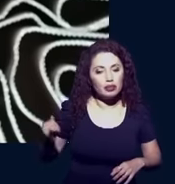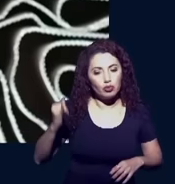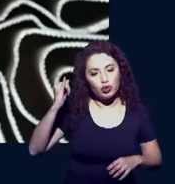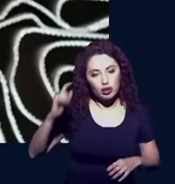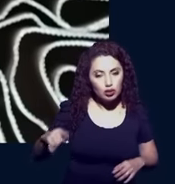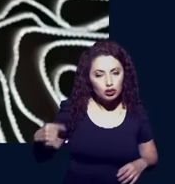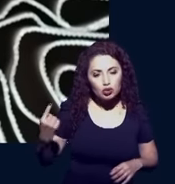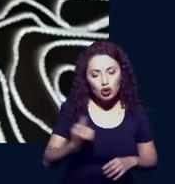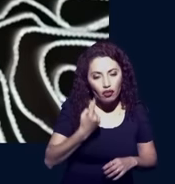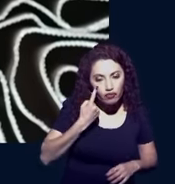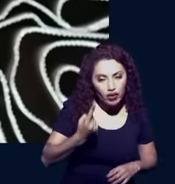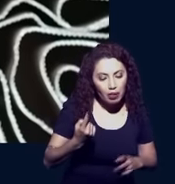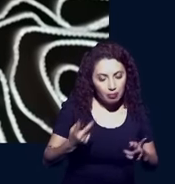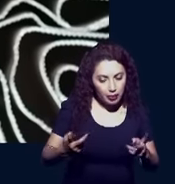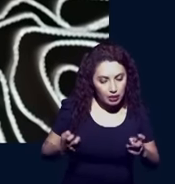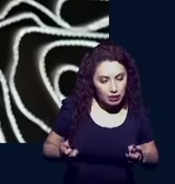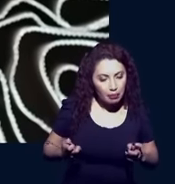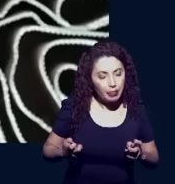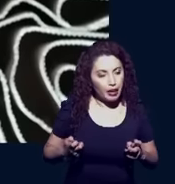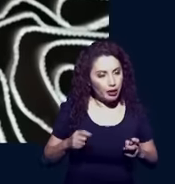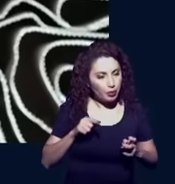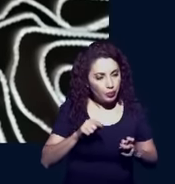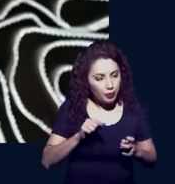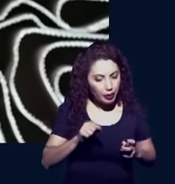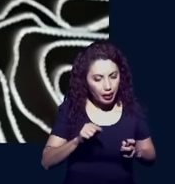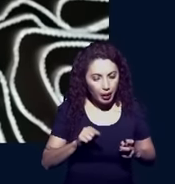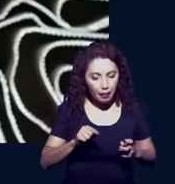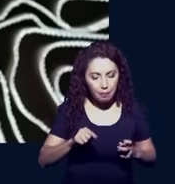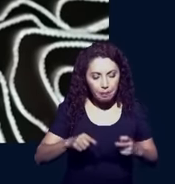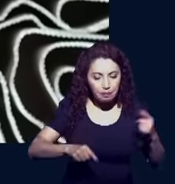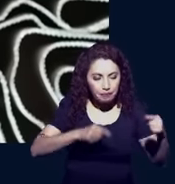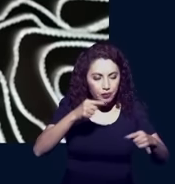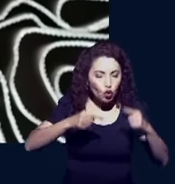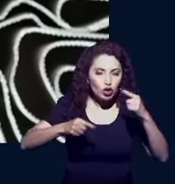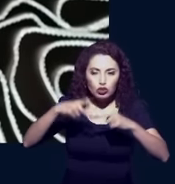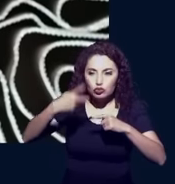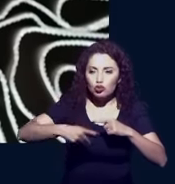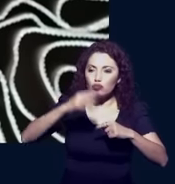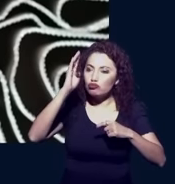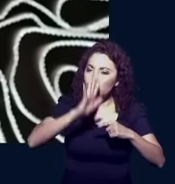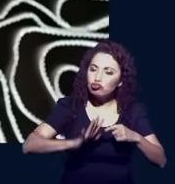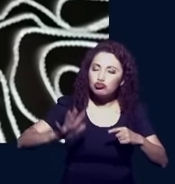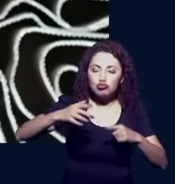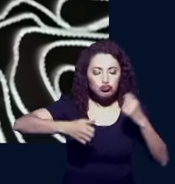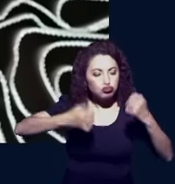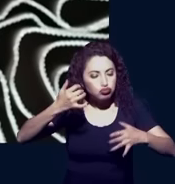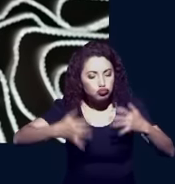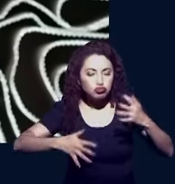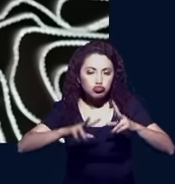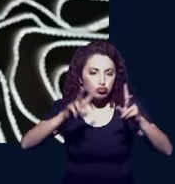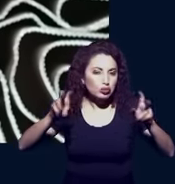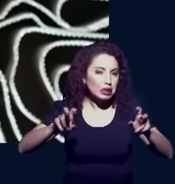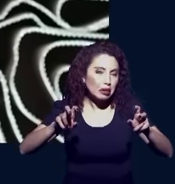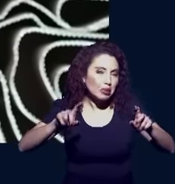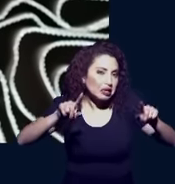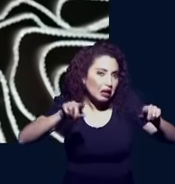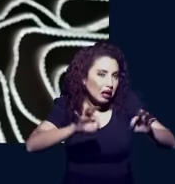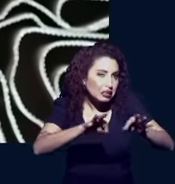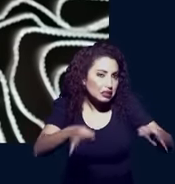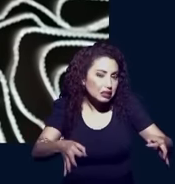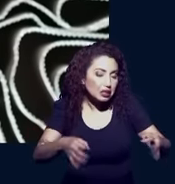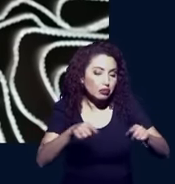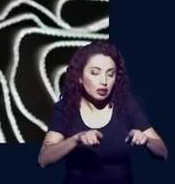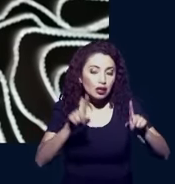ver um amplo espectro político brasileiro falando sobre aquilo que é simples ou deveria ser simples que a